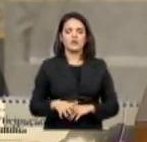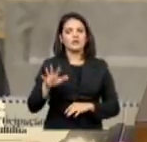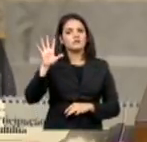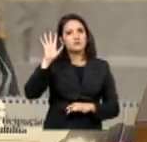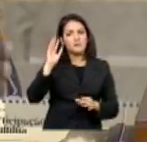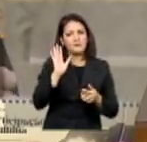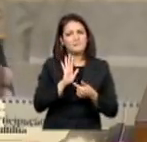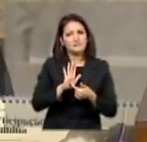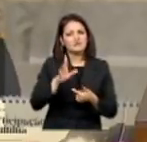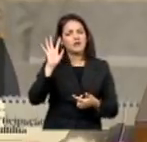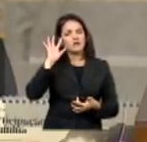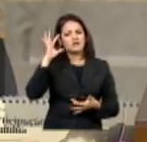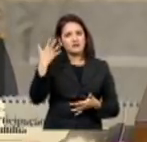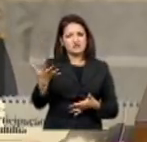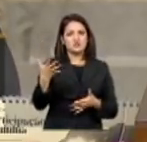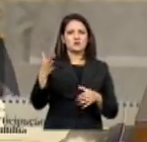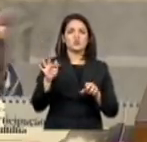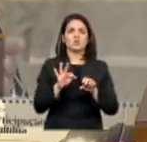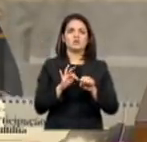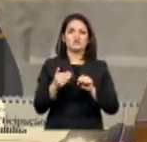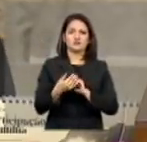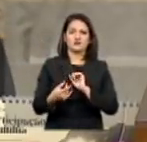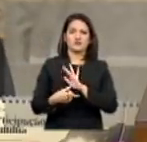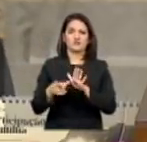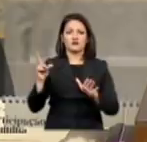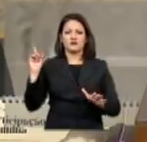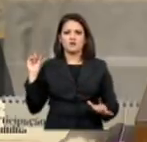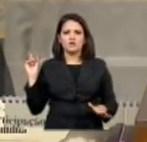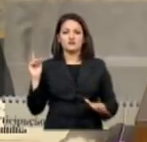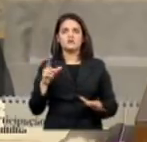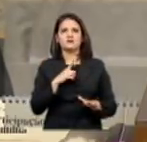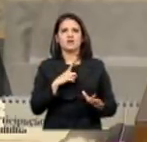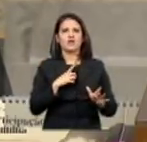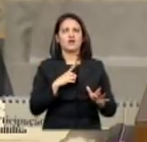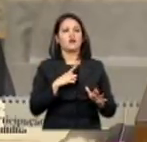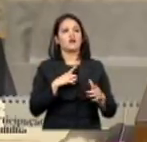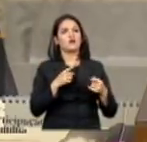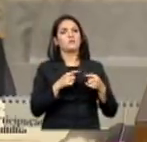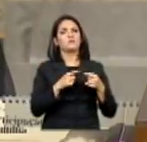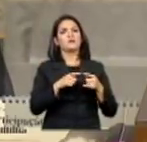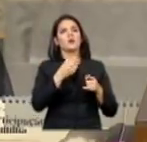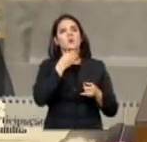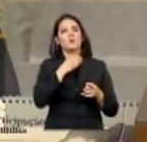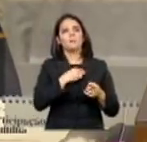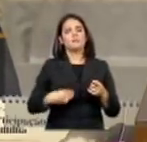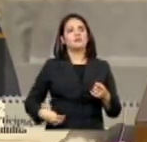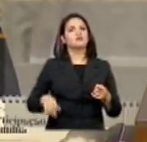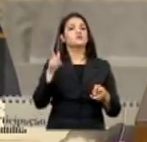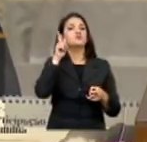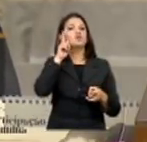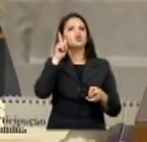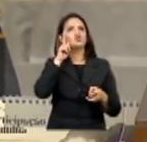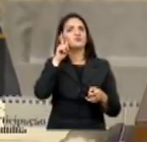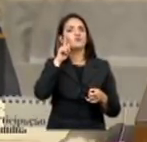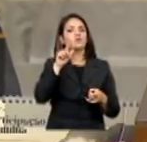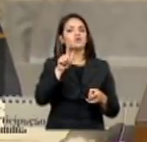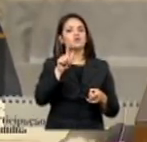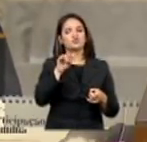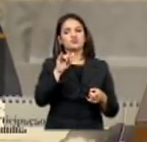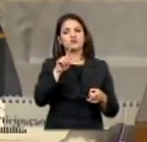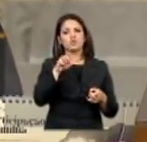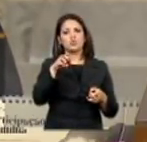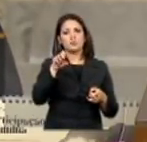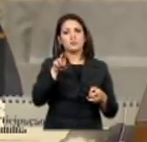corte a palavra a primeira do eminente ministro gilmar mendes no